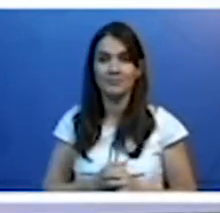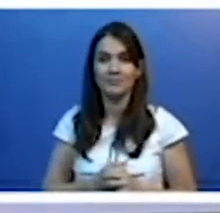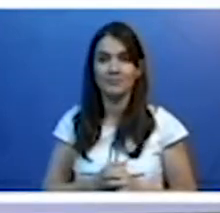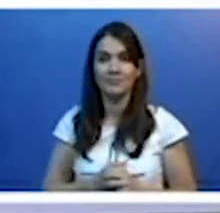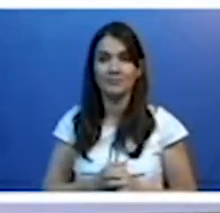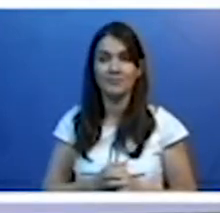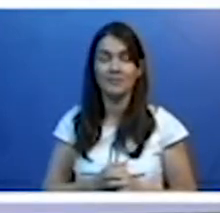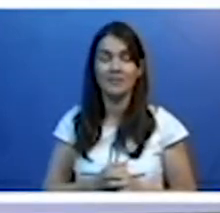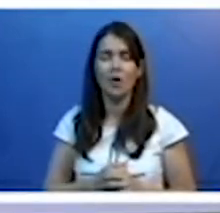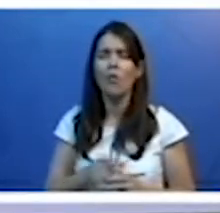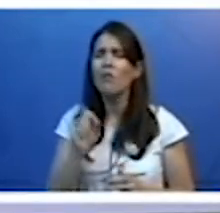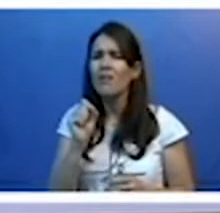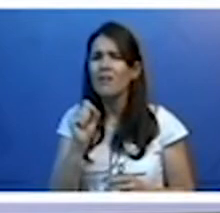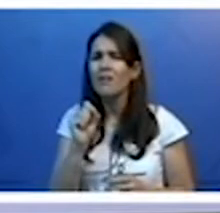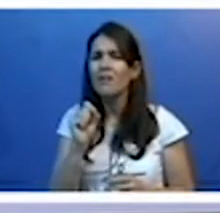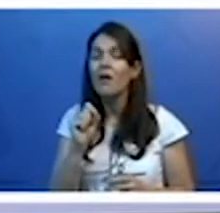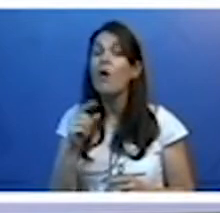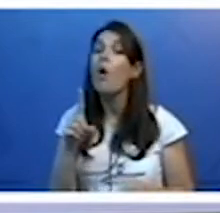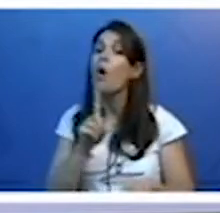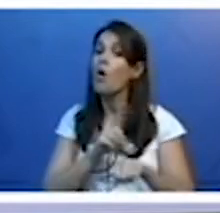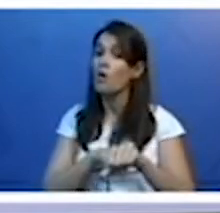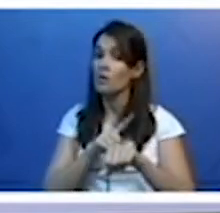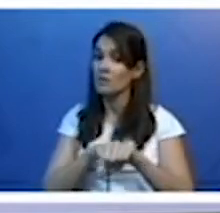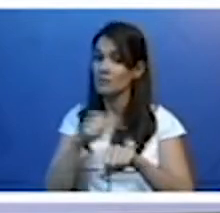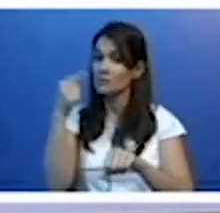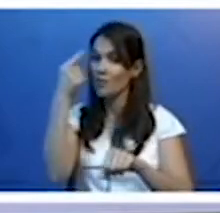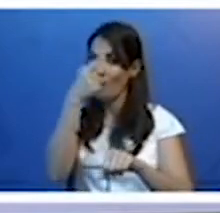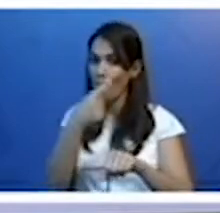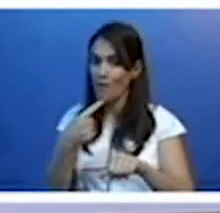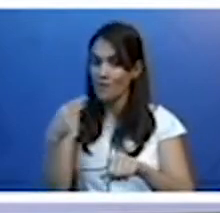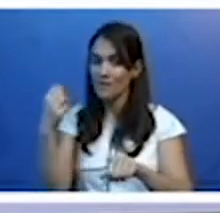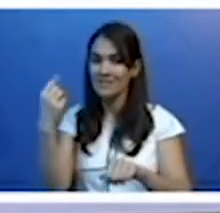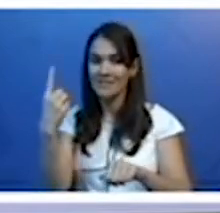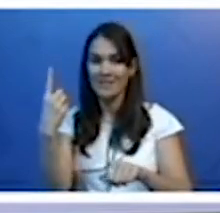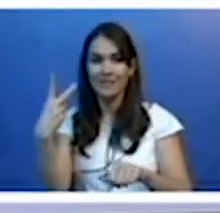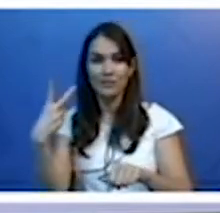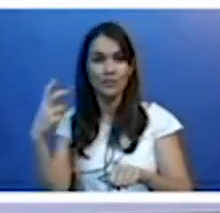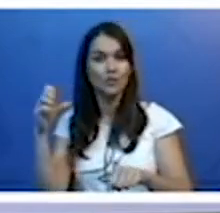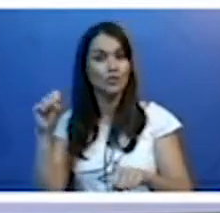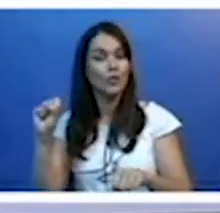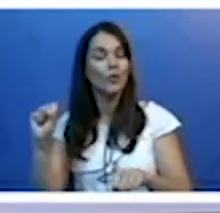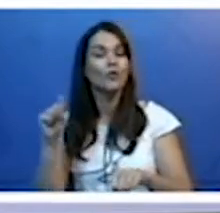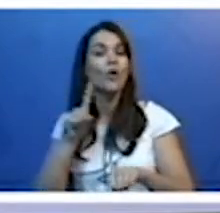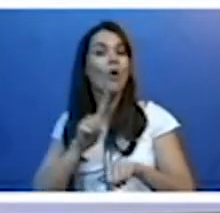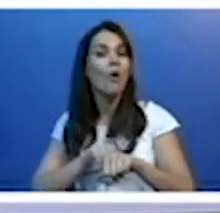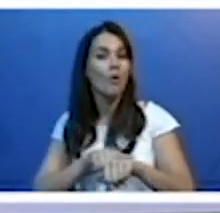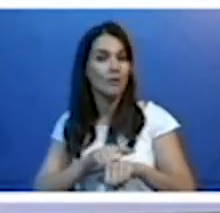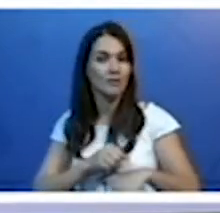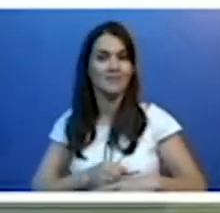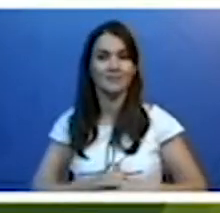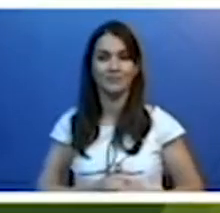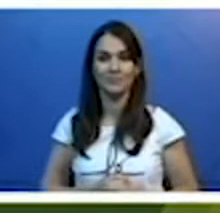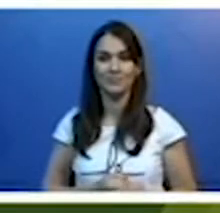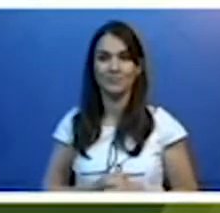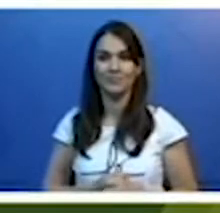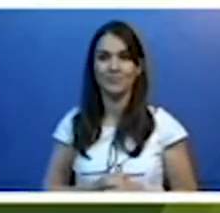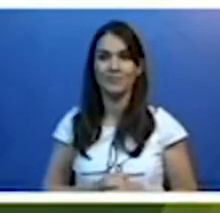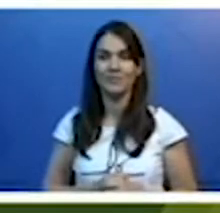128 horas trabalhadas. Ok, pessoal, nosso segundo exemplo.